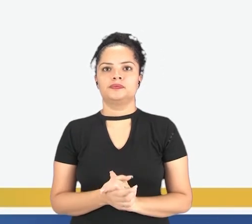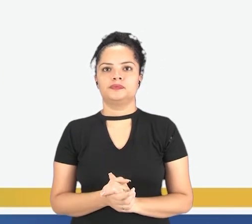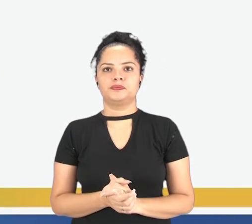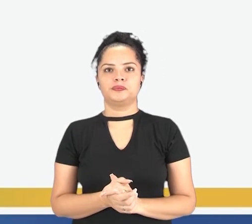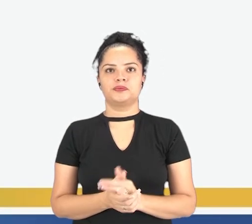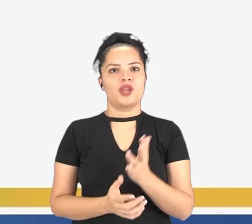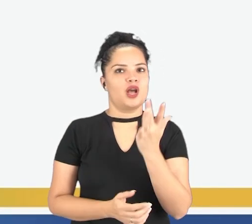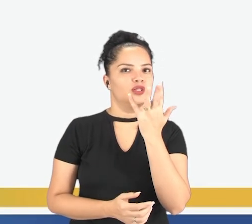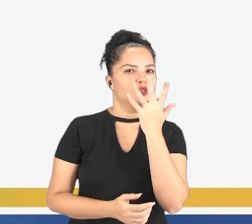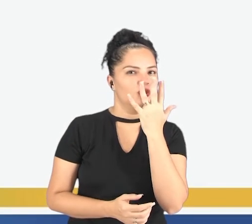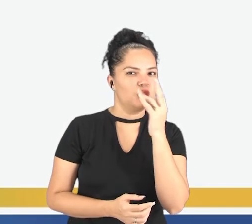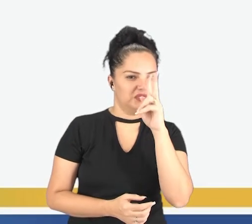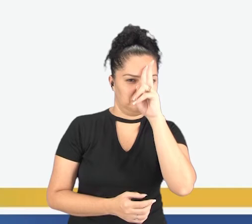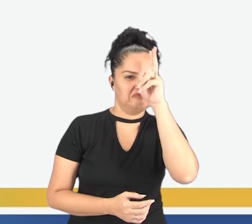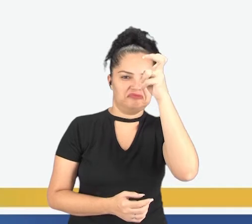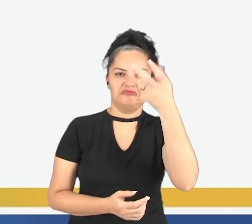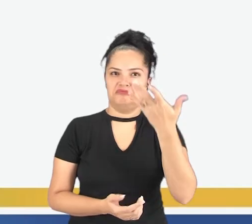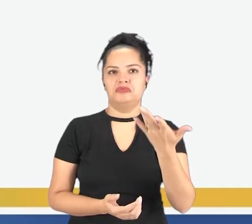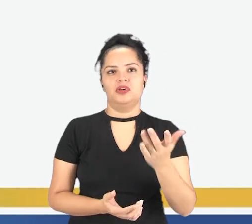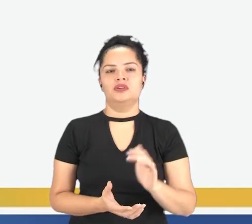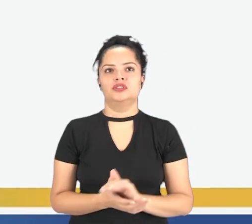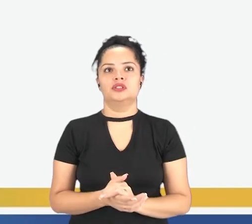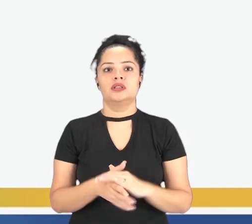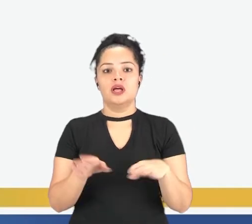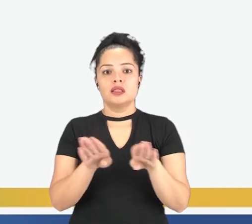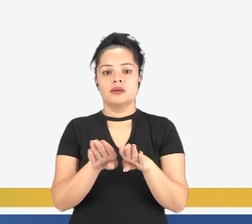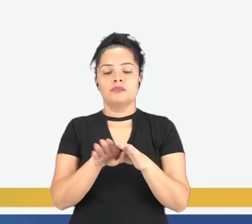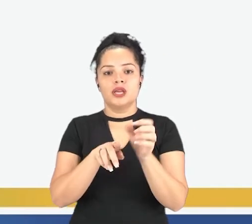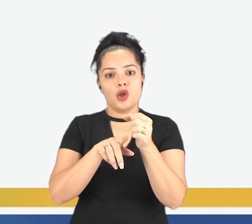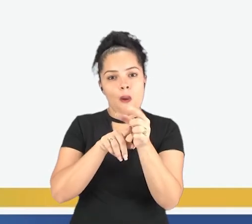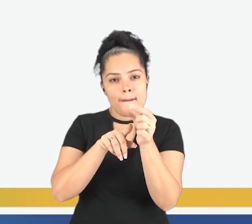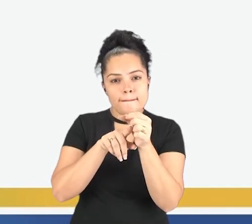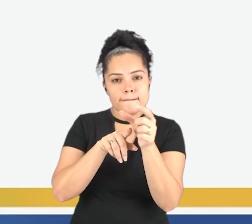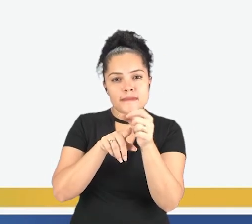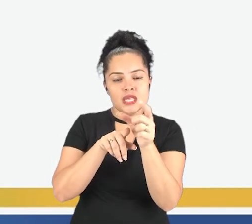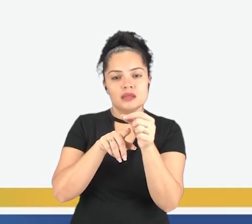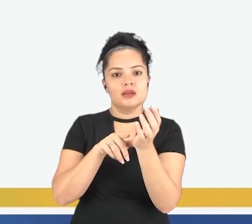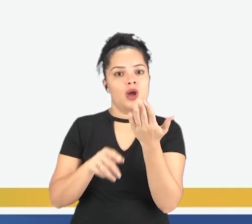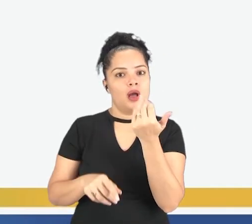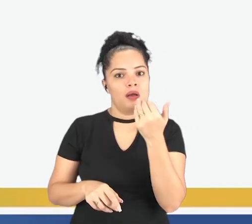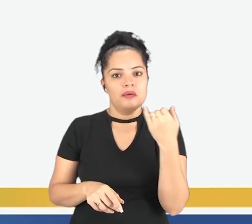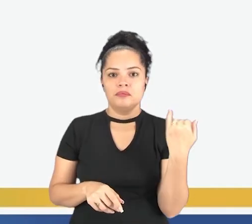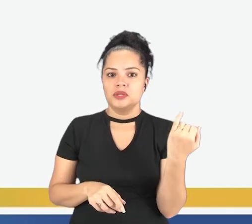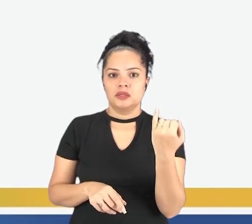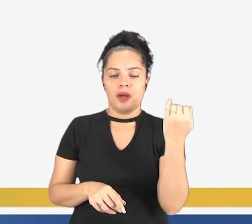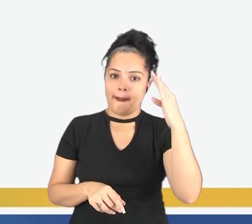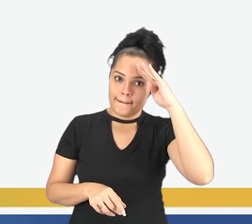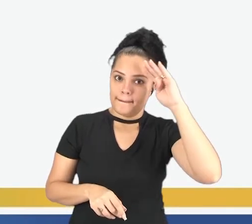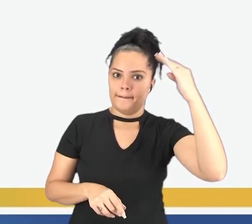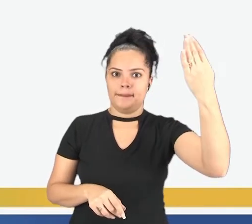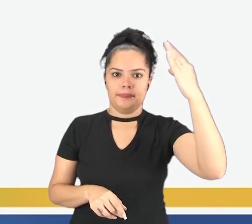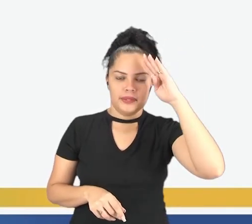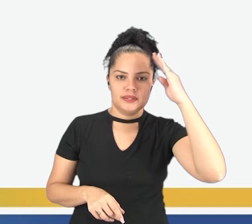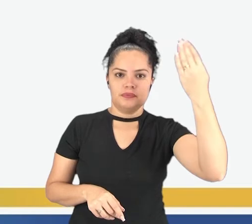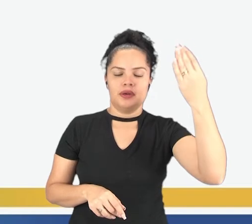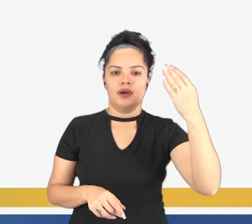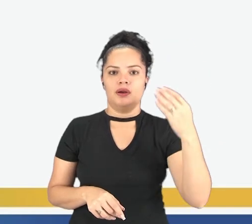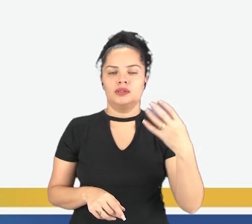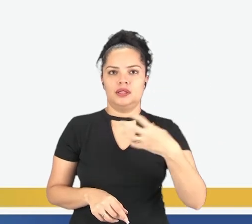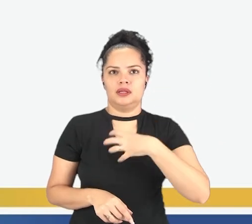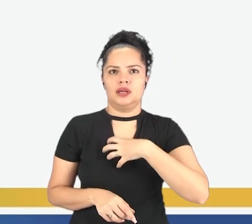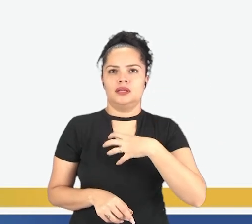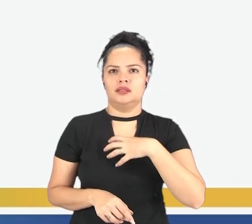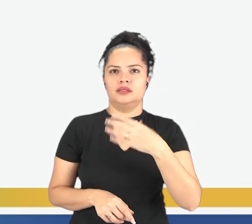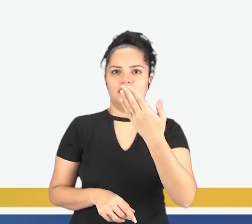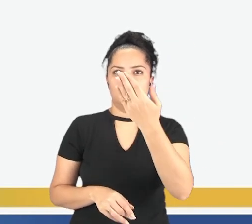Essa coloração. O milho era o alimento principal, né? A característica também vamos ter a característica da cerâmica vermelha,